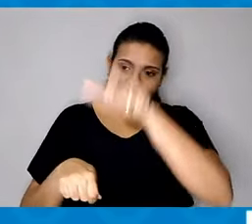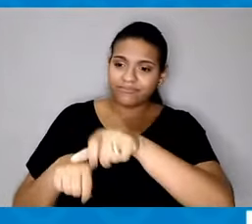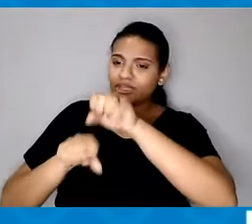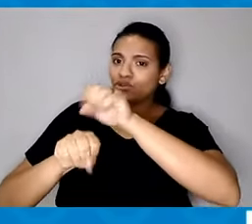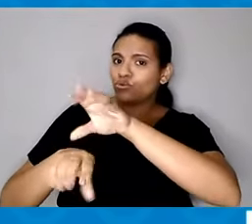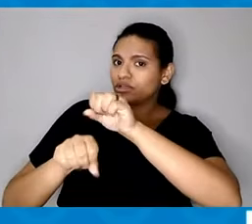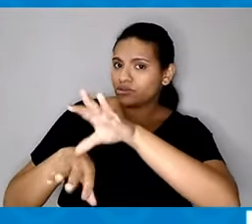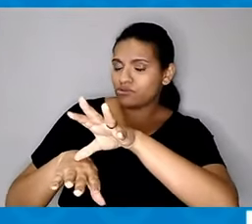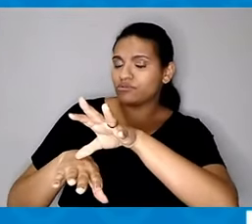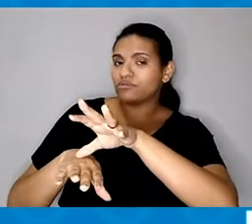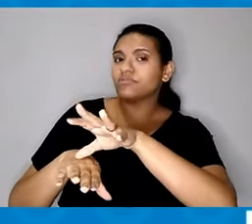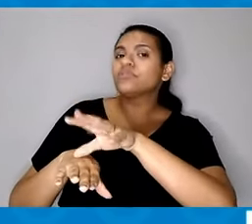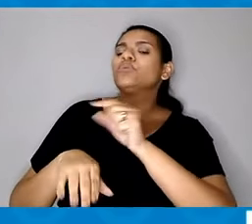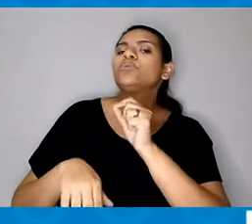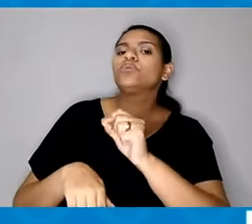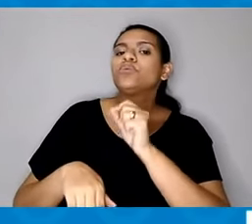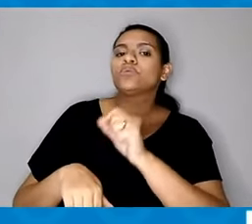maker?